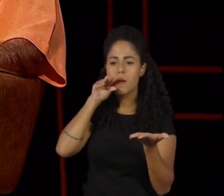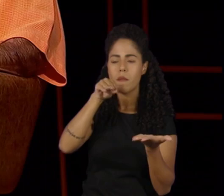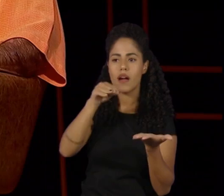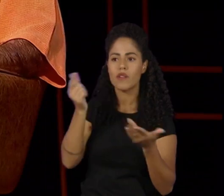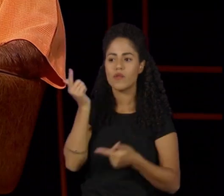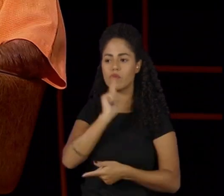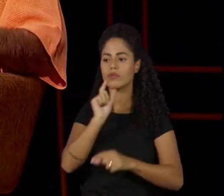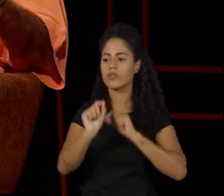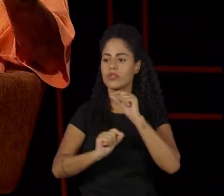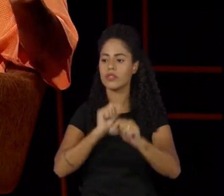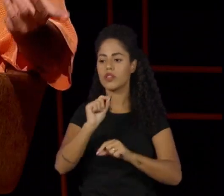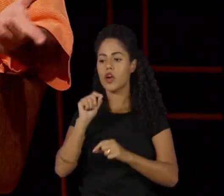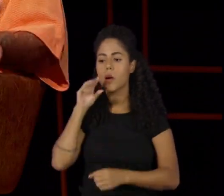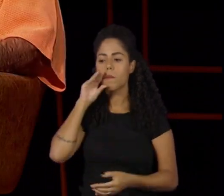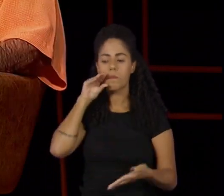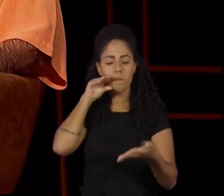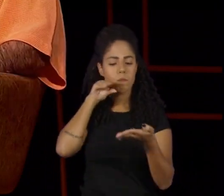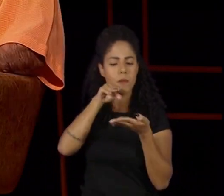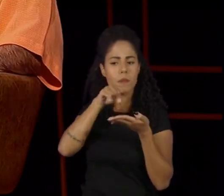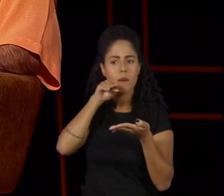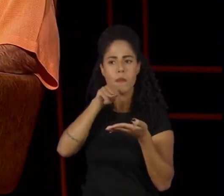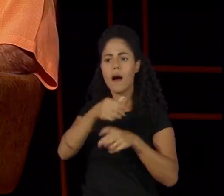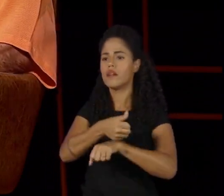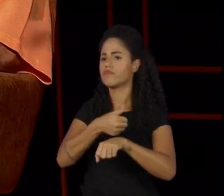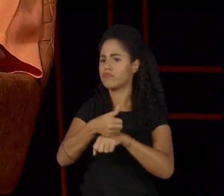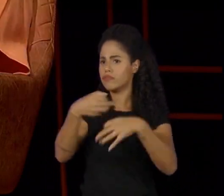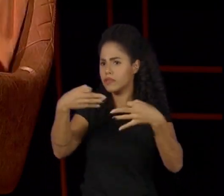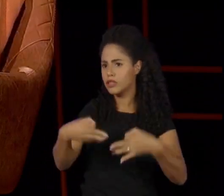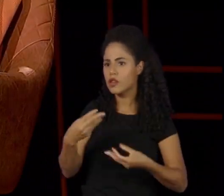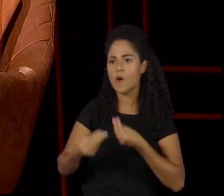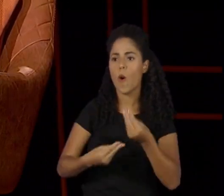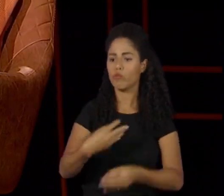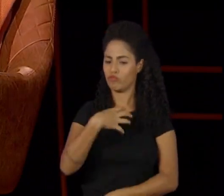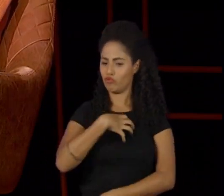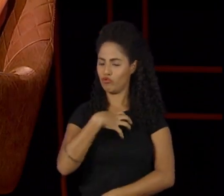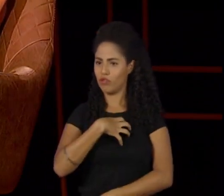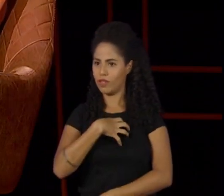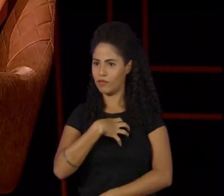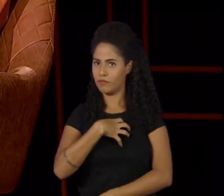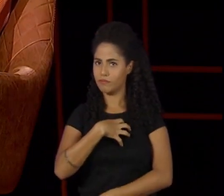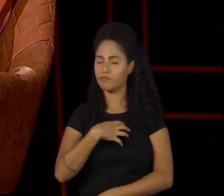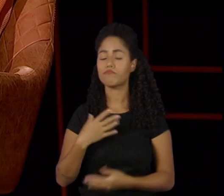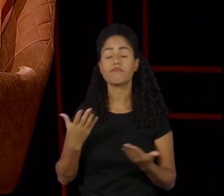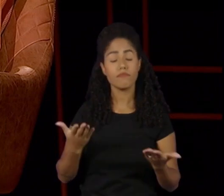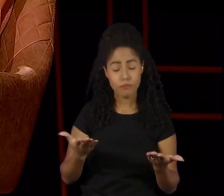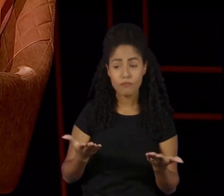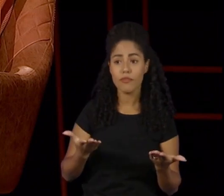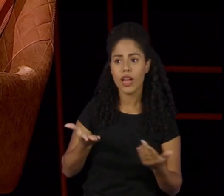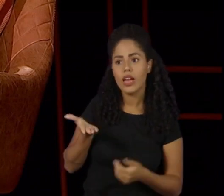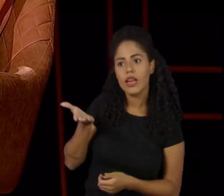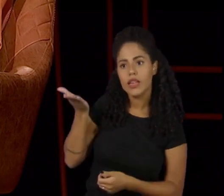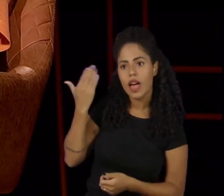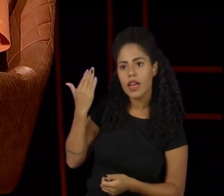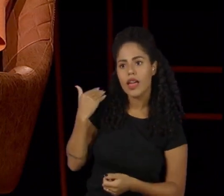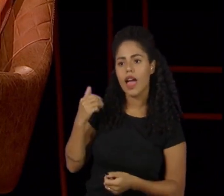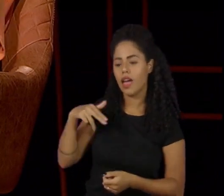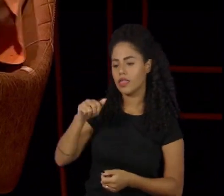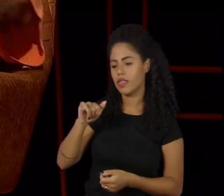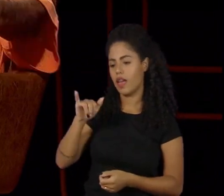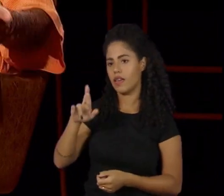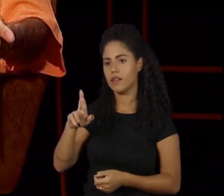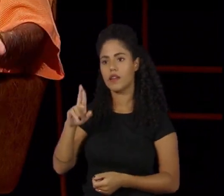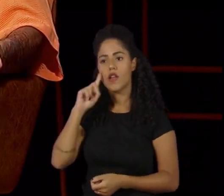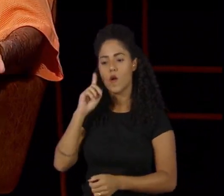estúdio famosíssimo, que não existe mais, que era do seu Michael Stoll. E a Nair,